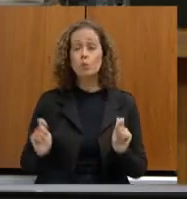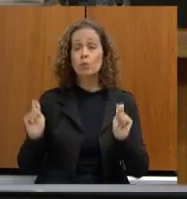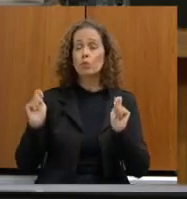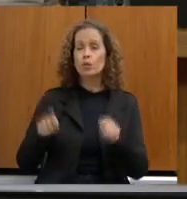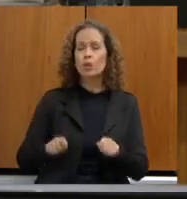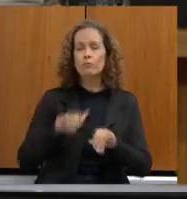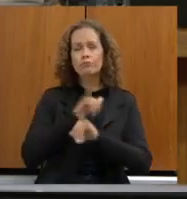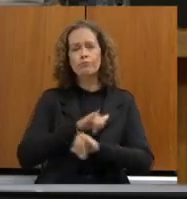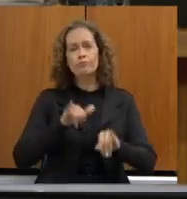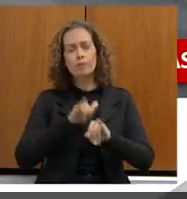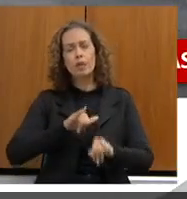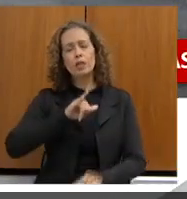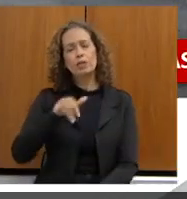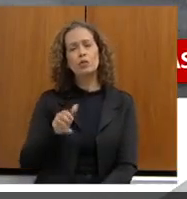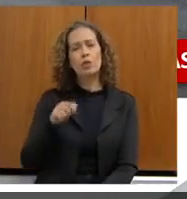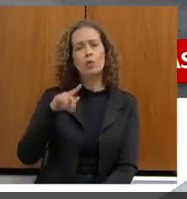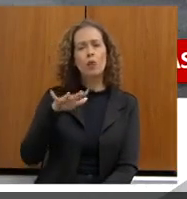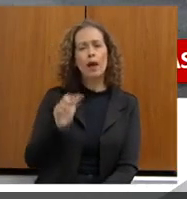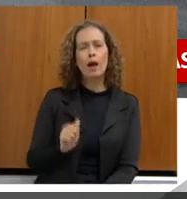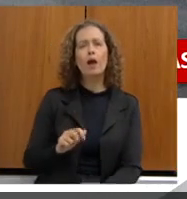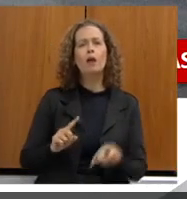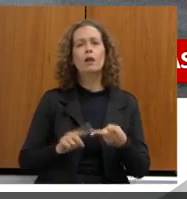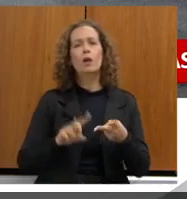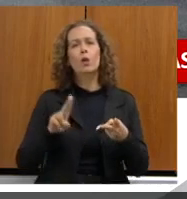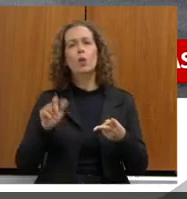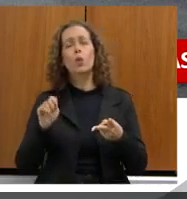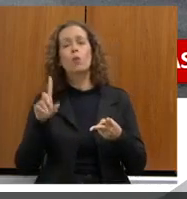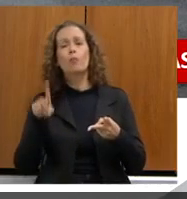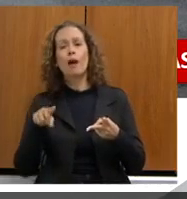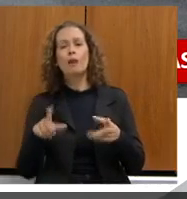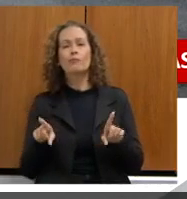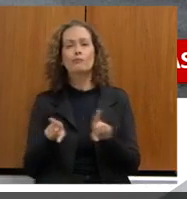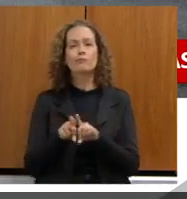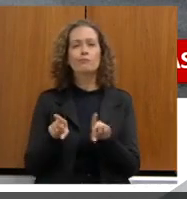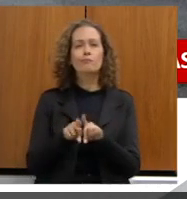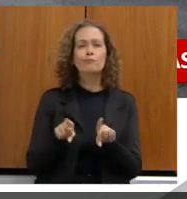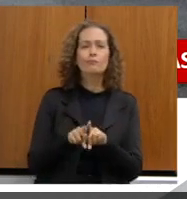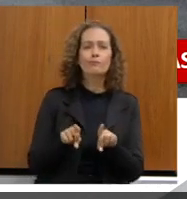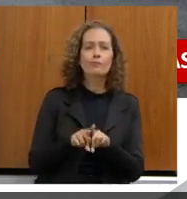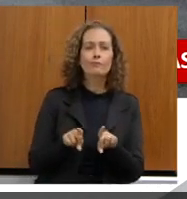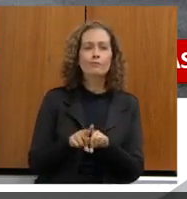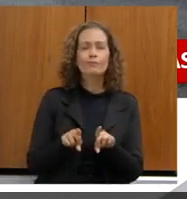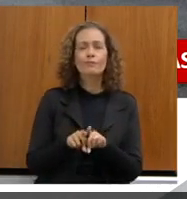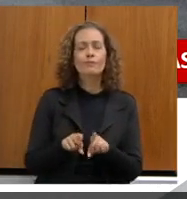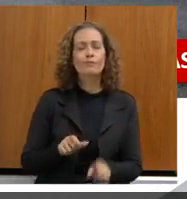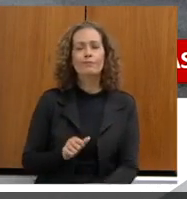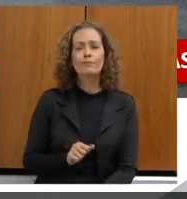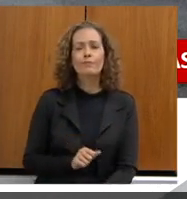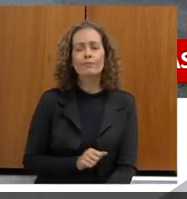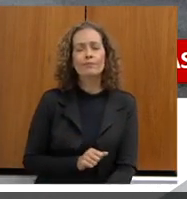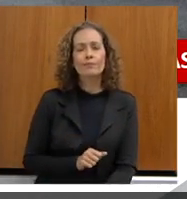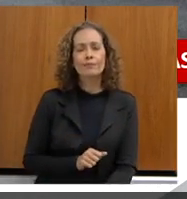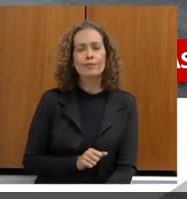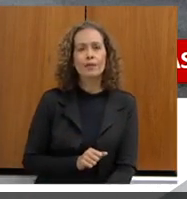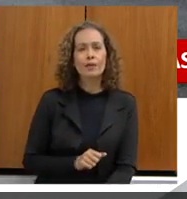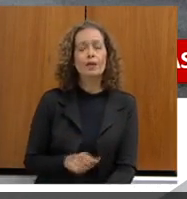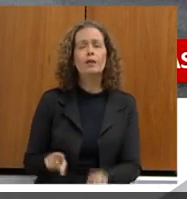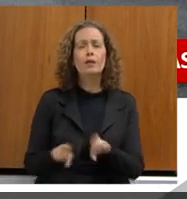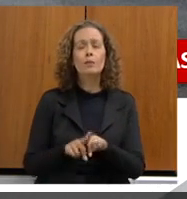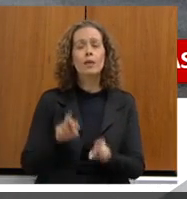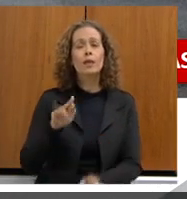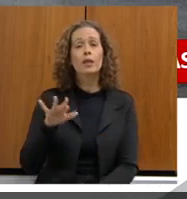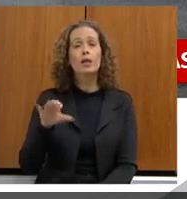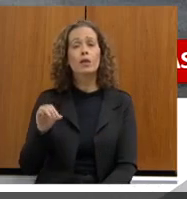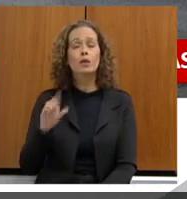citar como exemplo Januária O bar O bar inclusive operação integrada com a polícia militar Entre Rios de